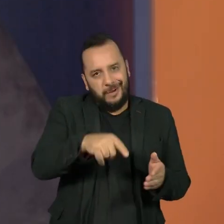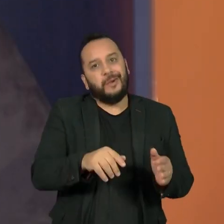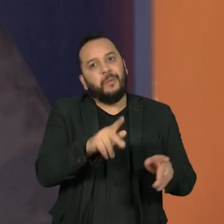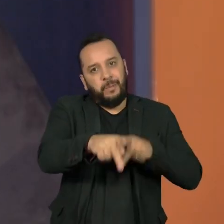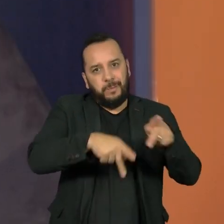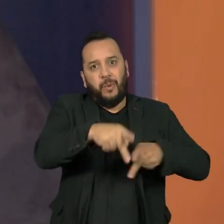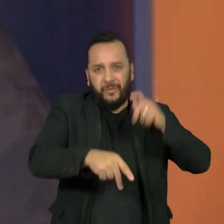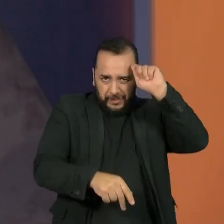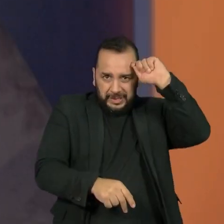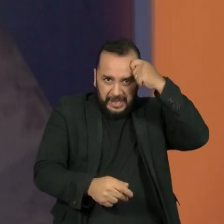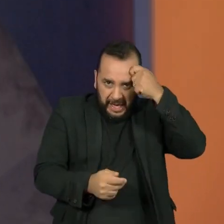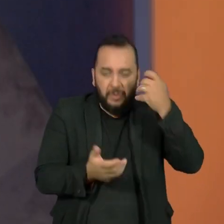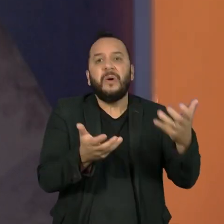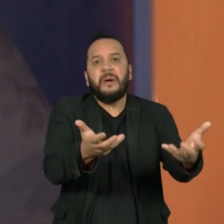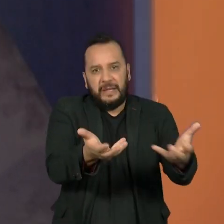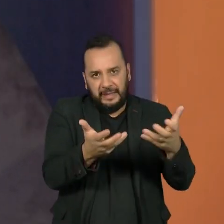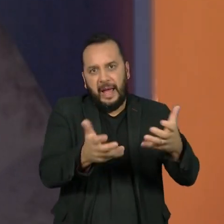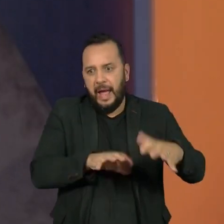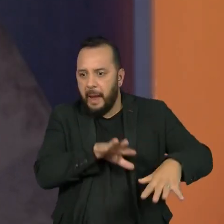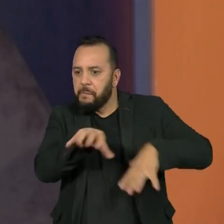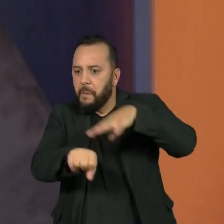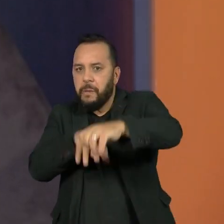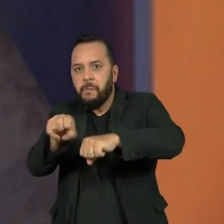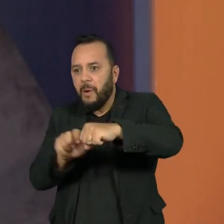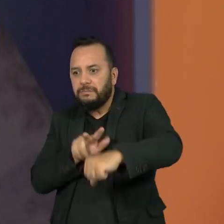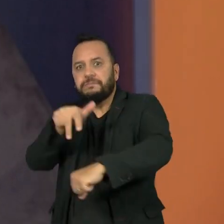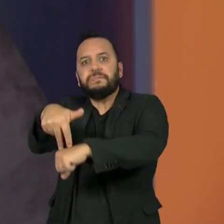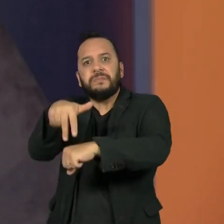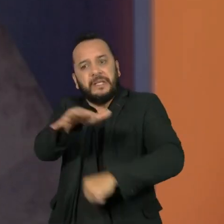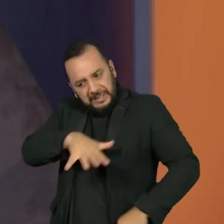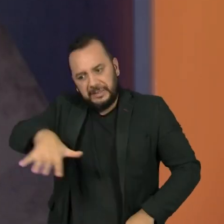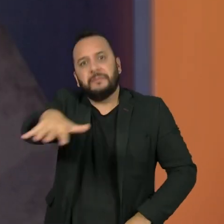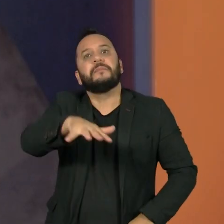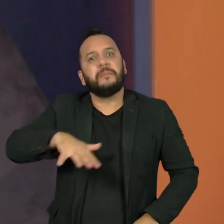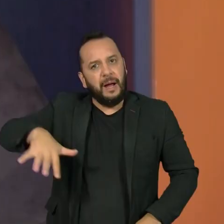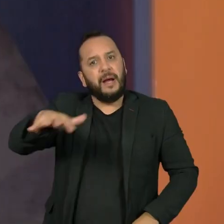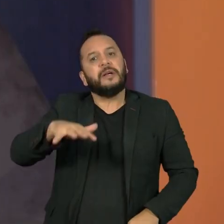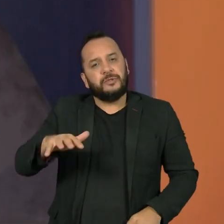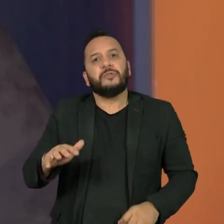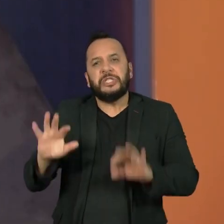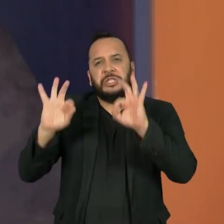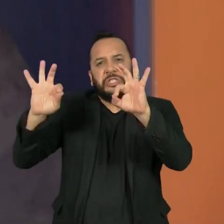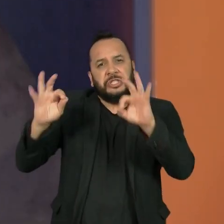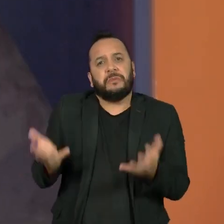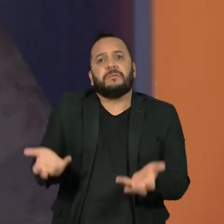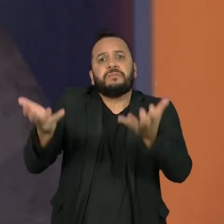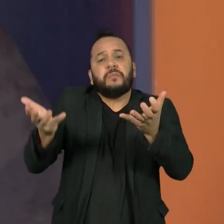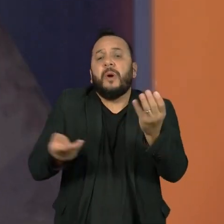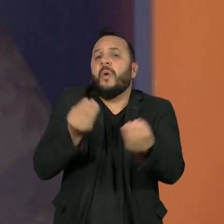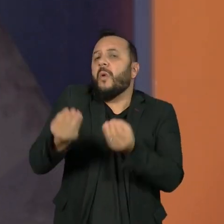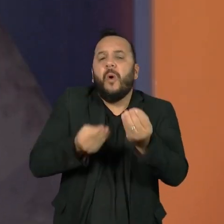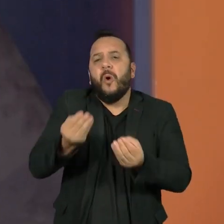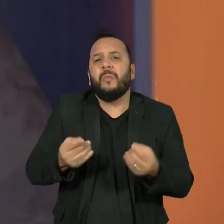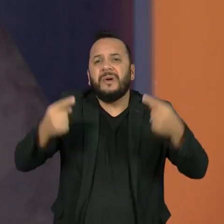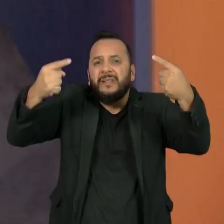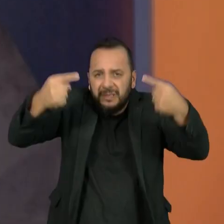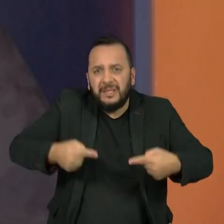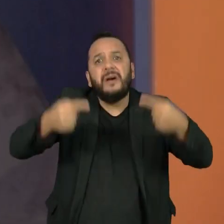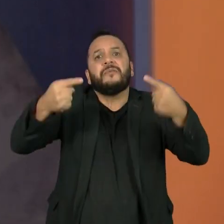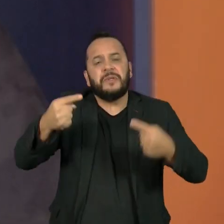ascensão lutam para que também possam ocupar esses espaços. Mas quais são os desafios que os negros em